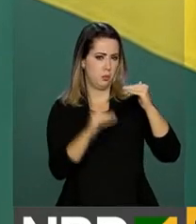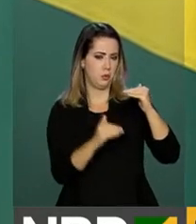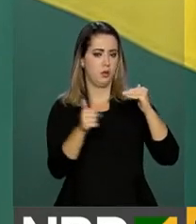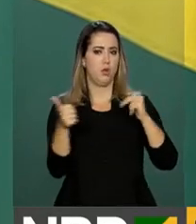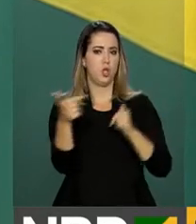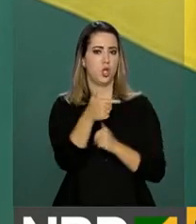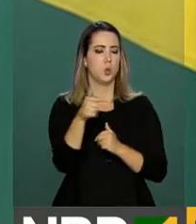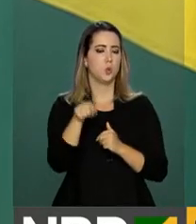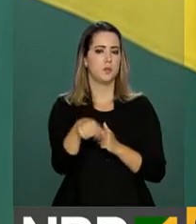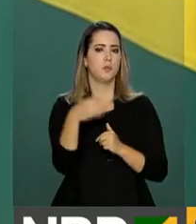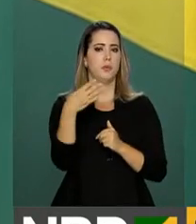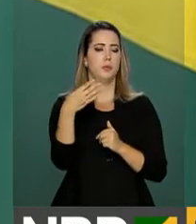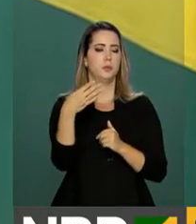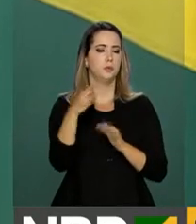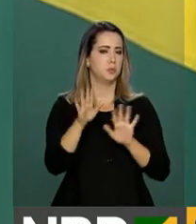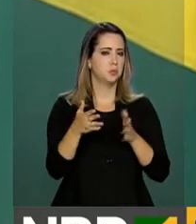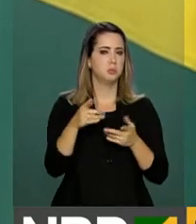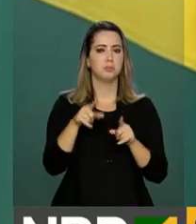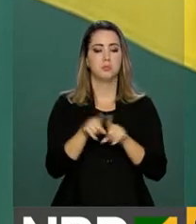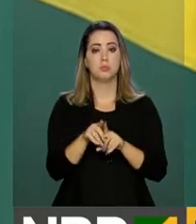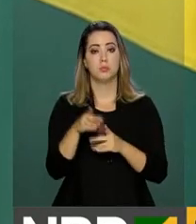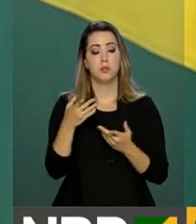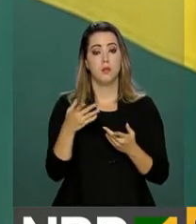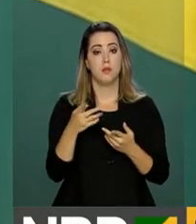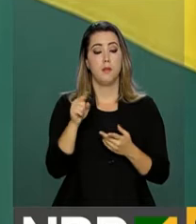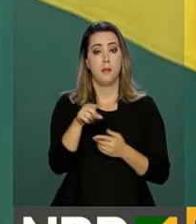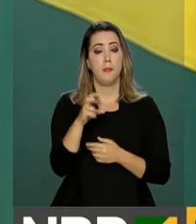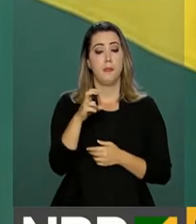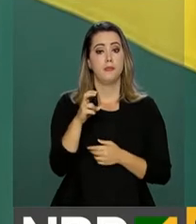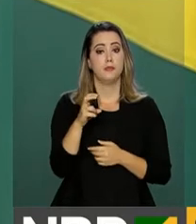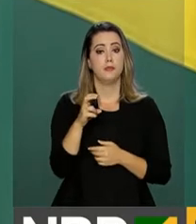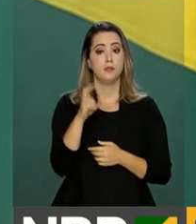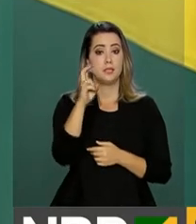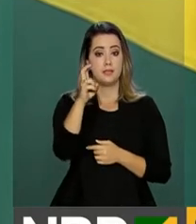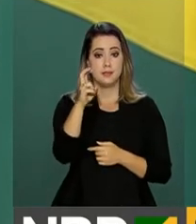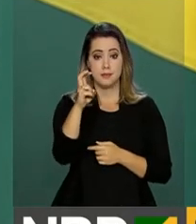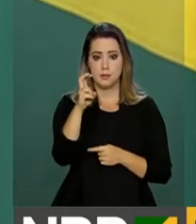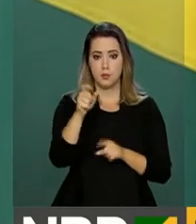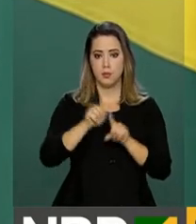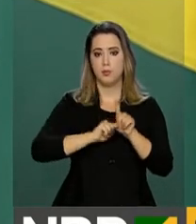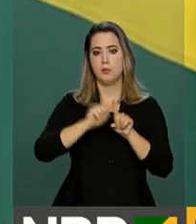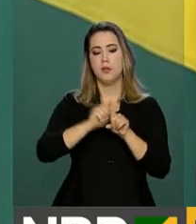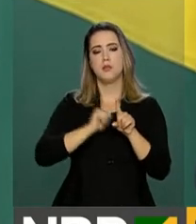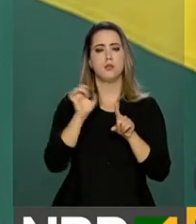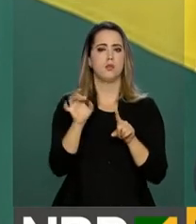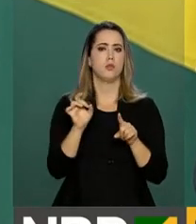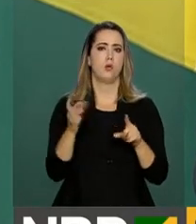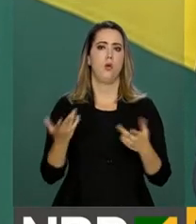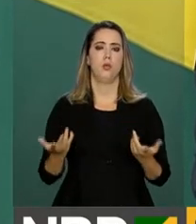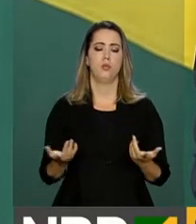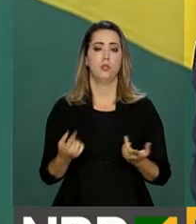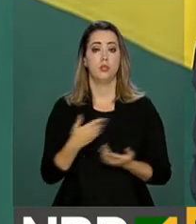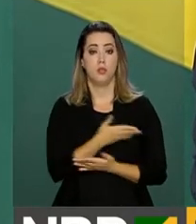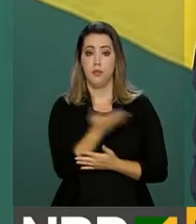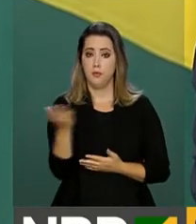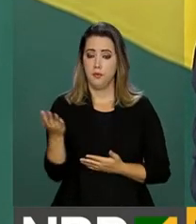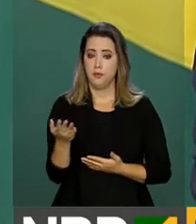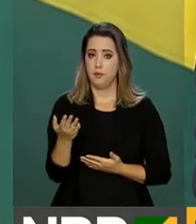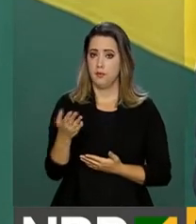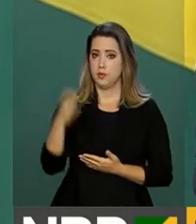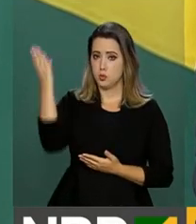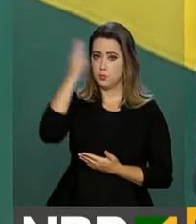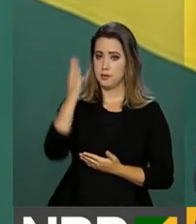isso tudo nos últimos cinco nos últimos cinco meses veja a confiança do brasil